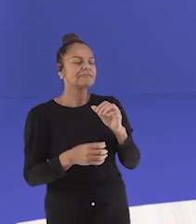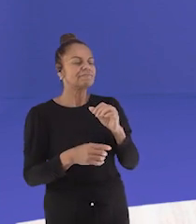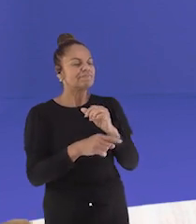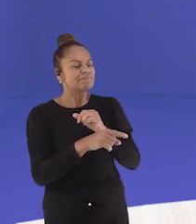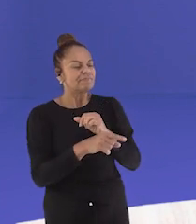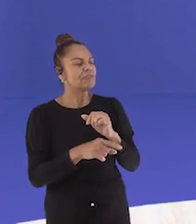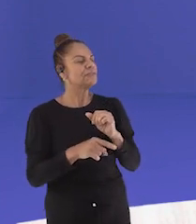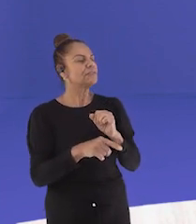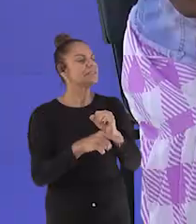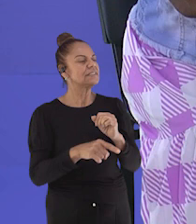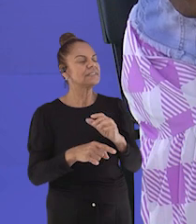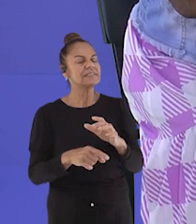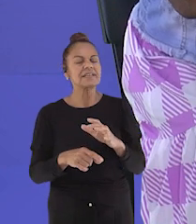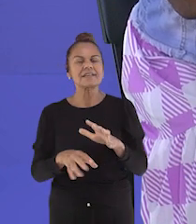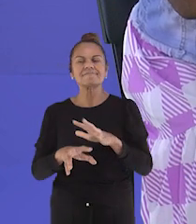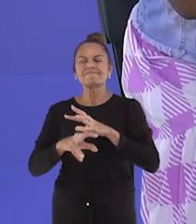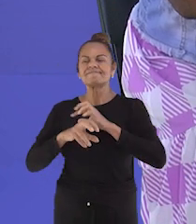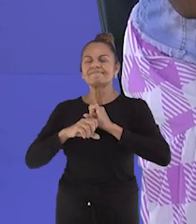sua mente?